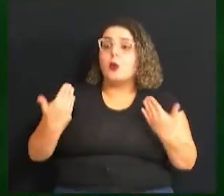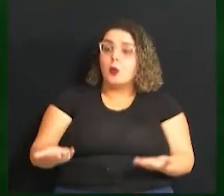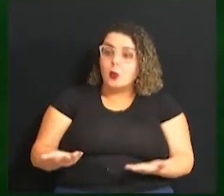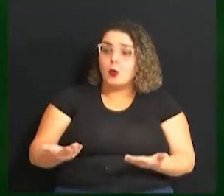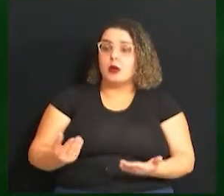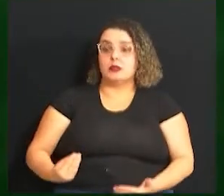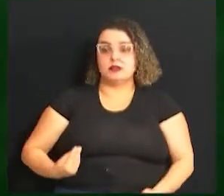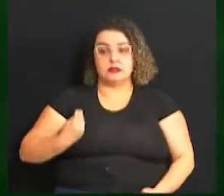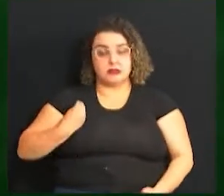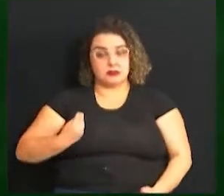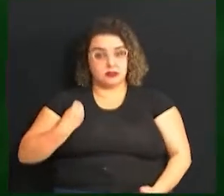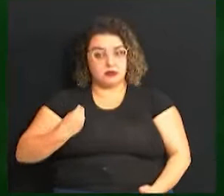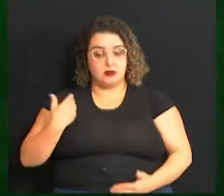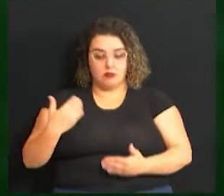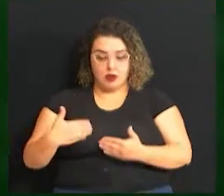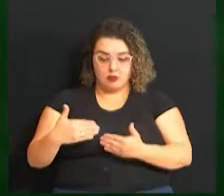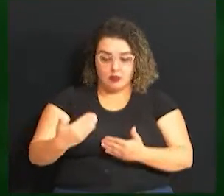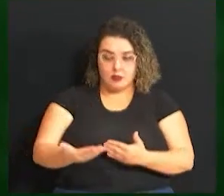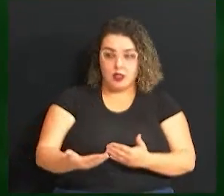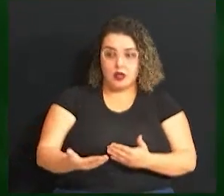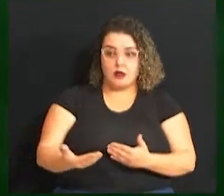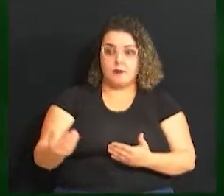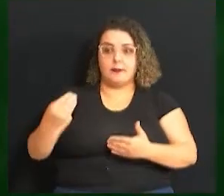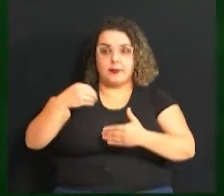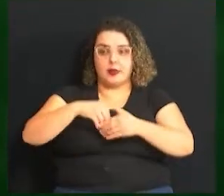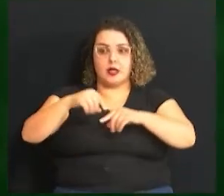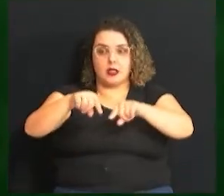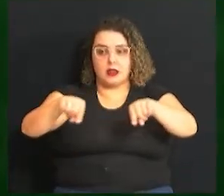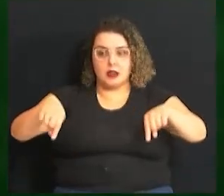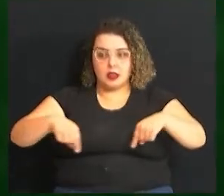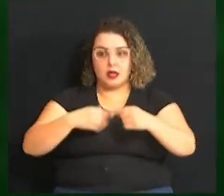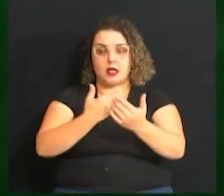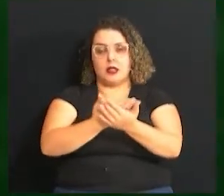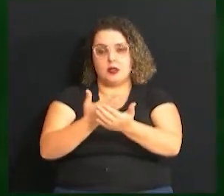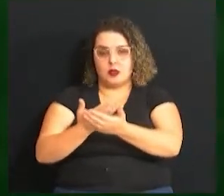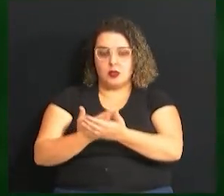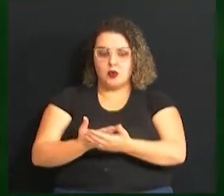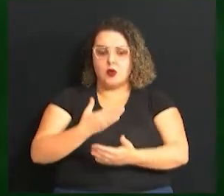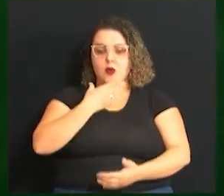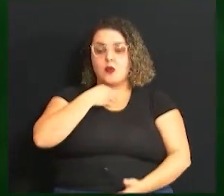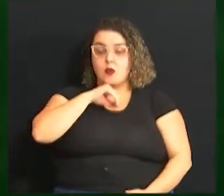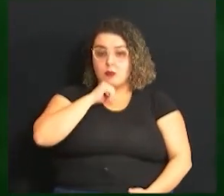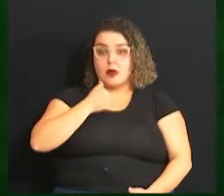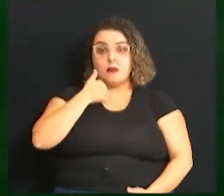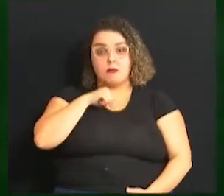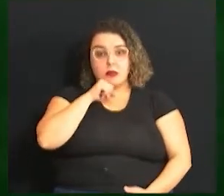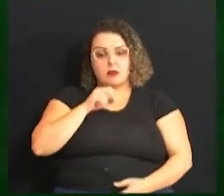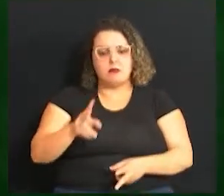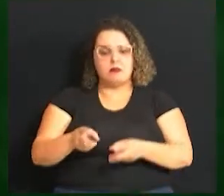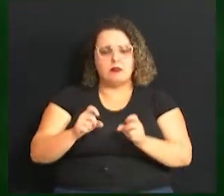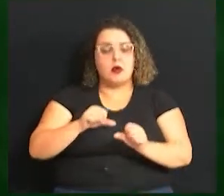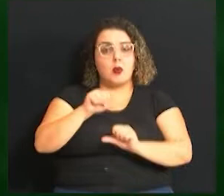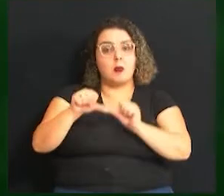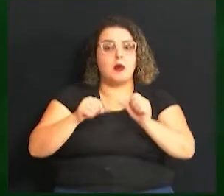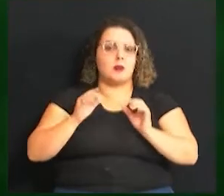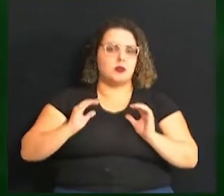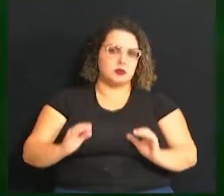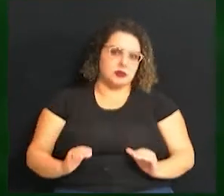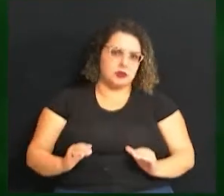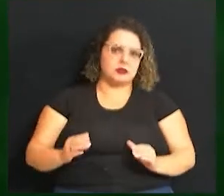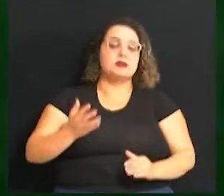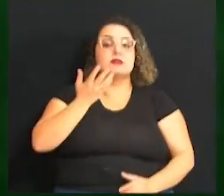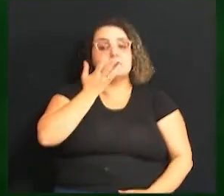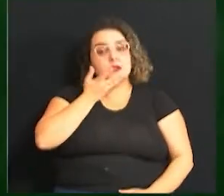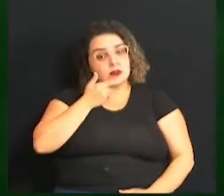quando você coloca essas vivências, quando você traz isso para a sala de aula, os pais percebem em casa uma mudança